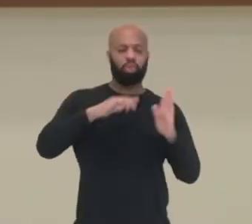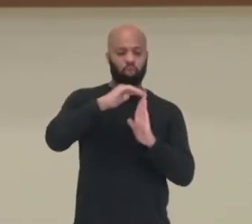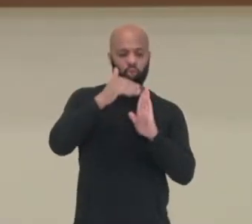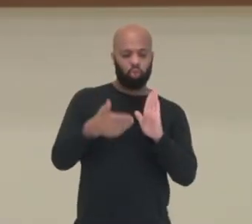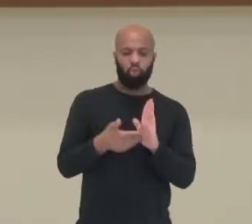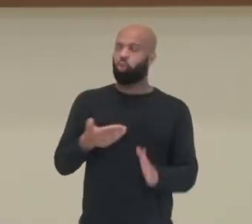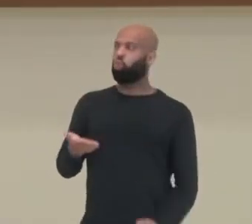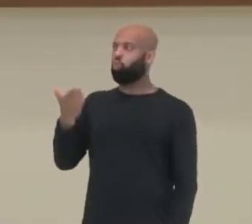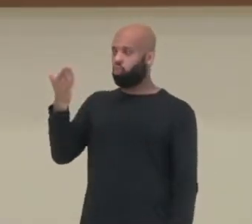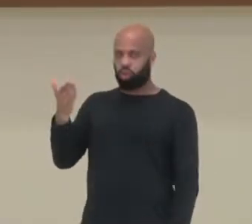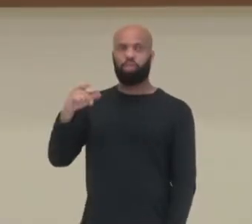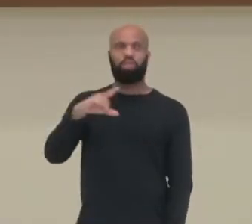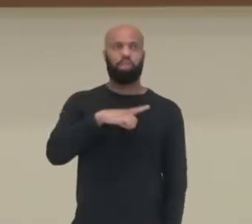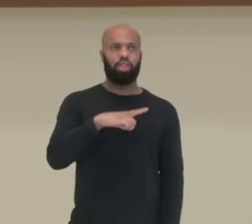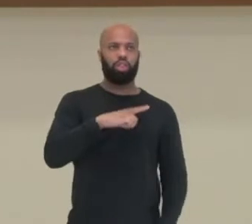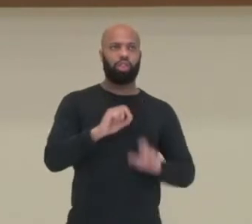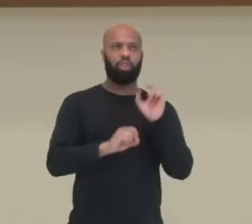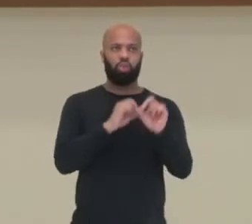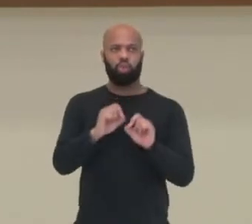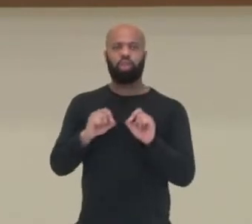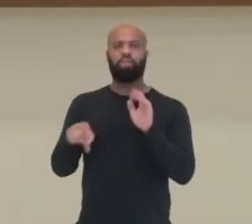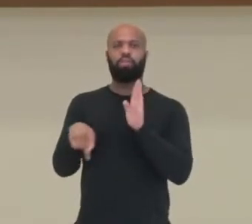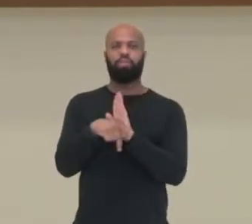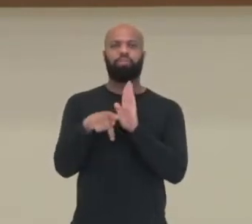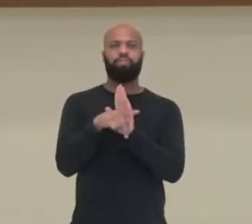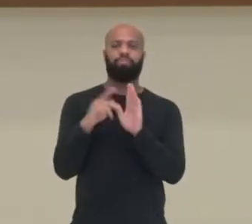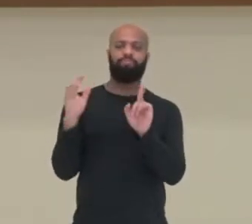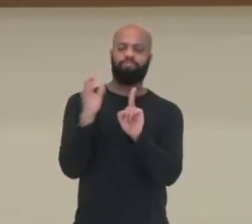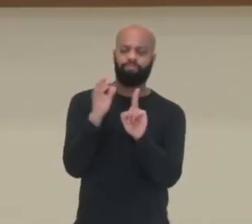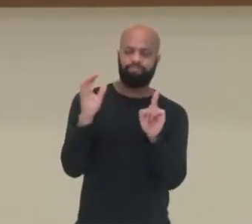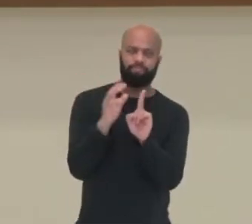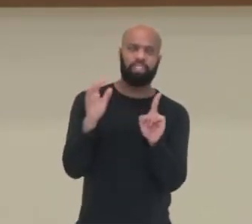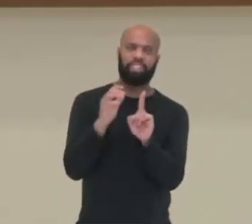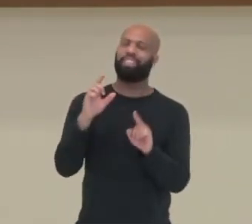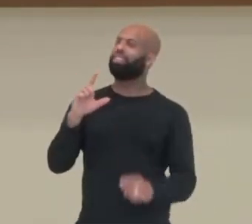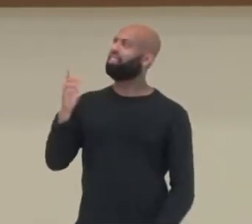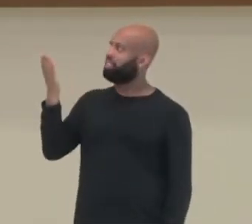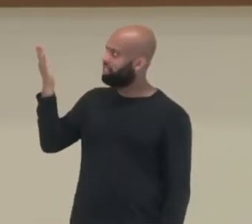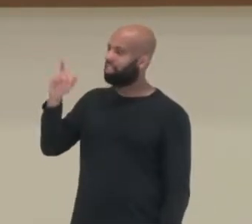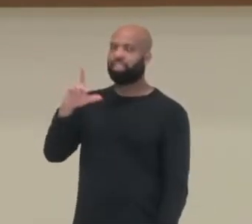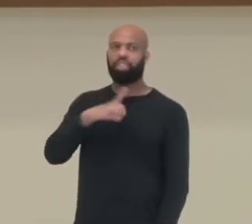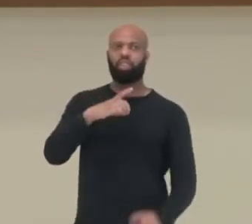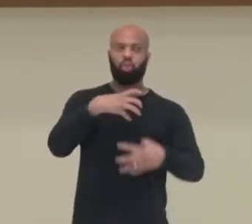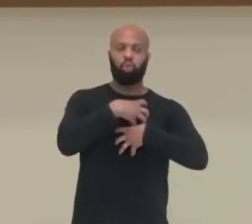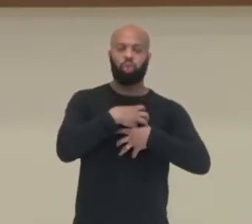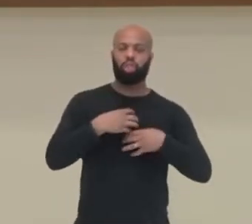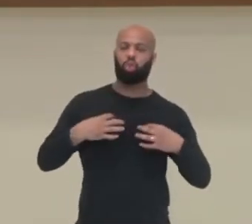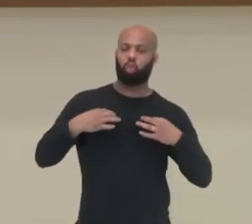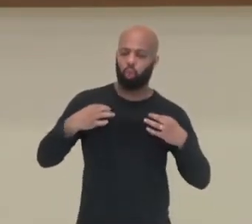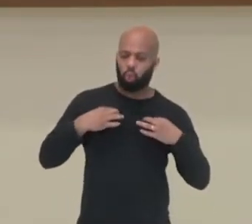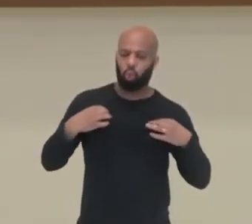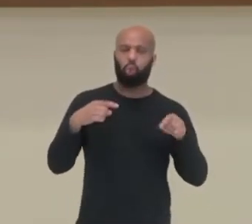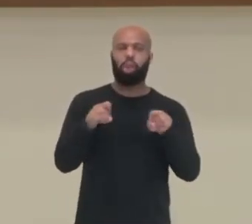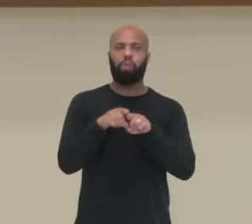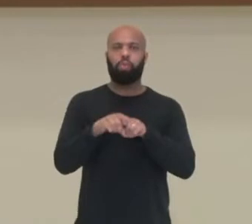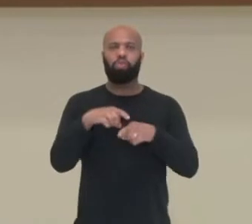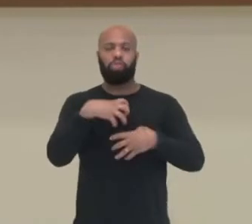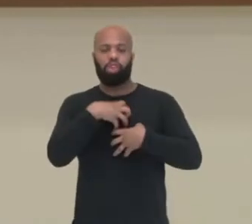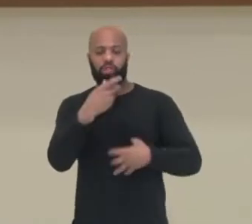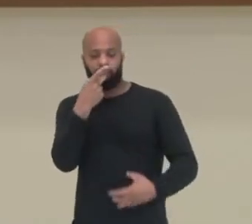que engloba, né, a sua interferência, como está citando ali, a maneira de se vestir, de falar, de